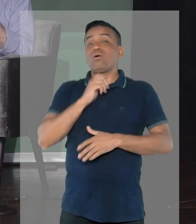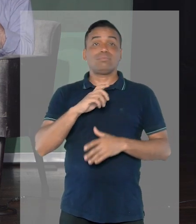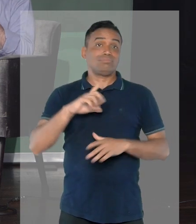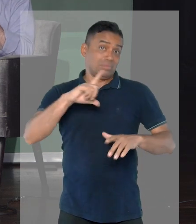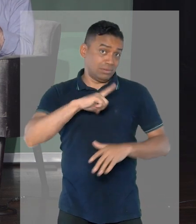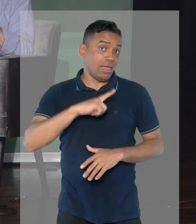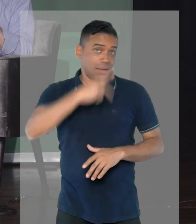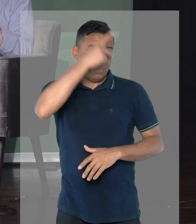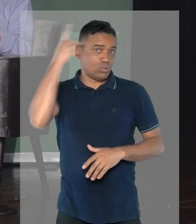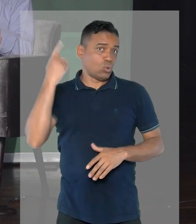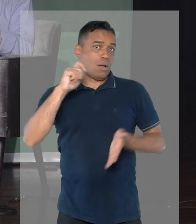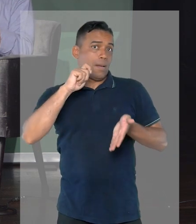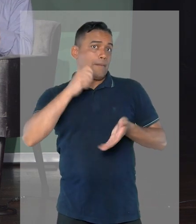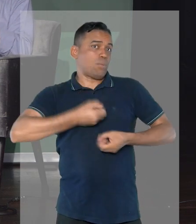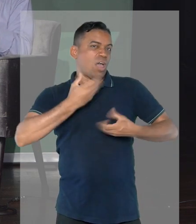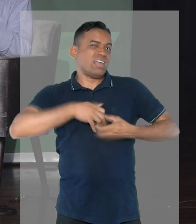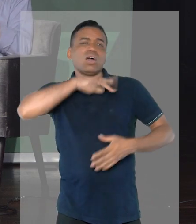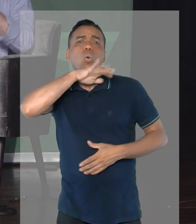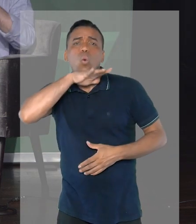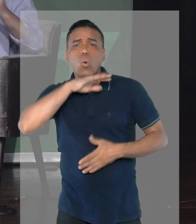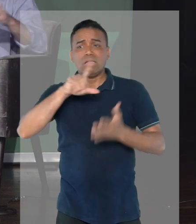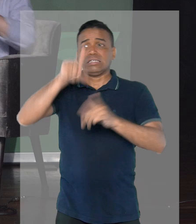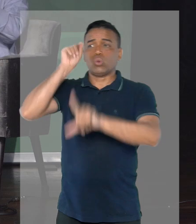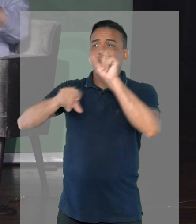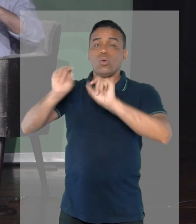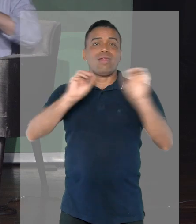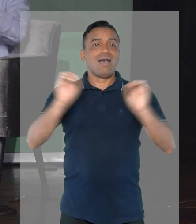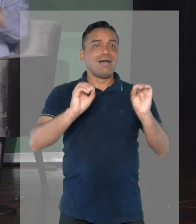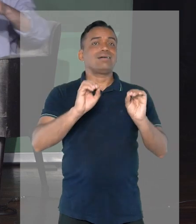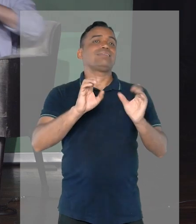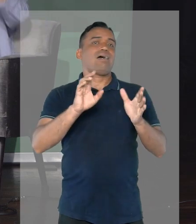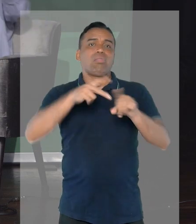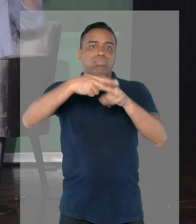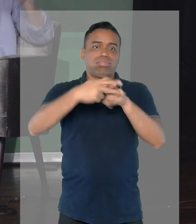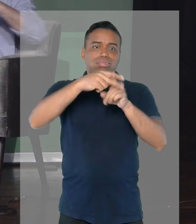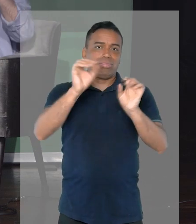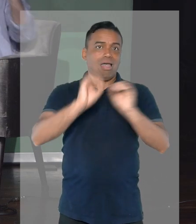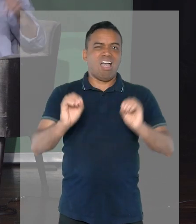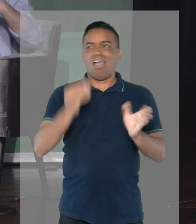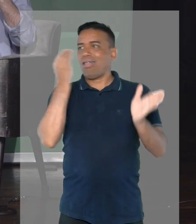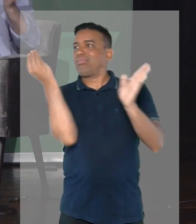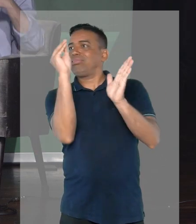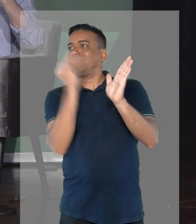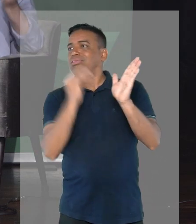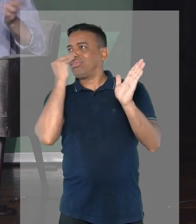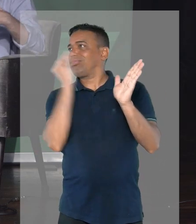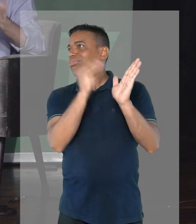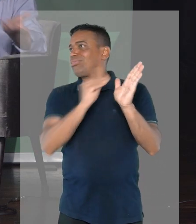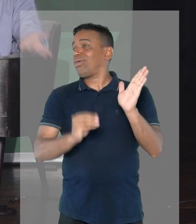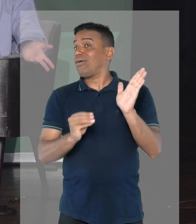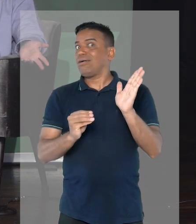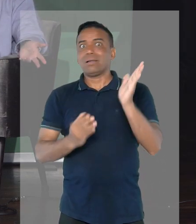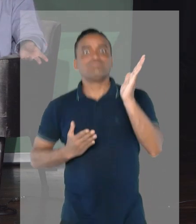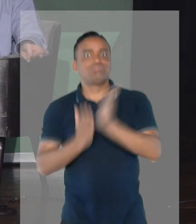poeta que... Tem muito poeta ruim também, né? Que não escolheu nada, não editou nada, fez a revelia, por acaso caiu ali,